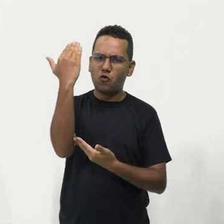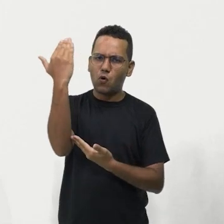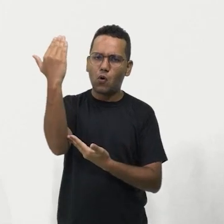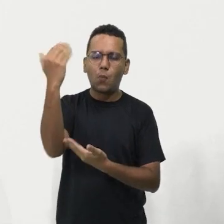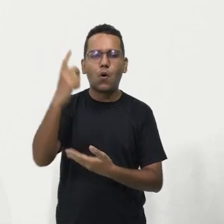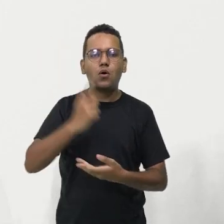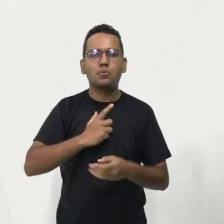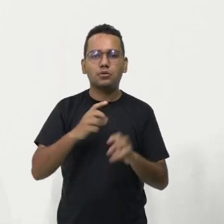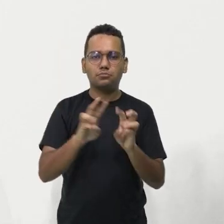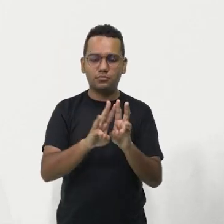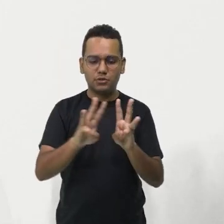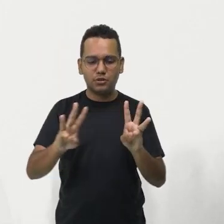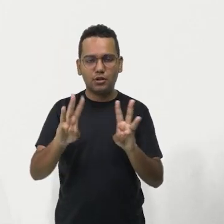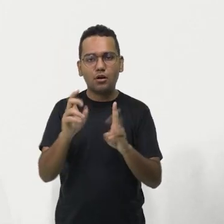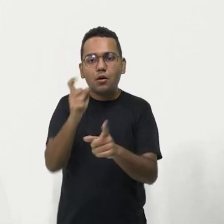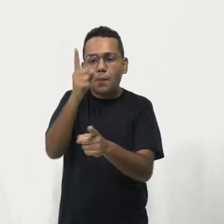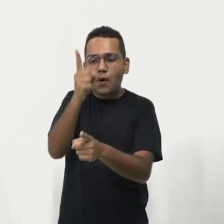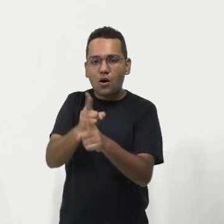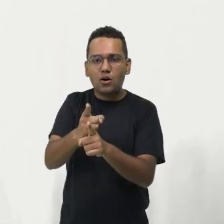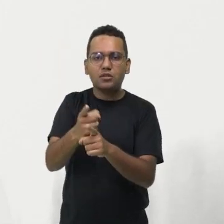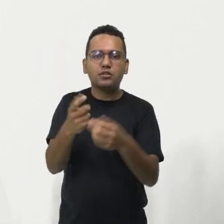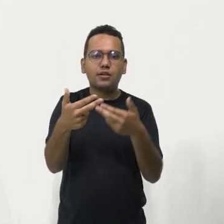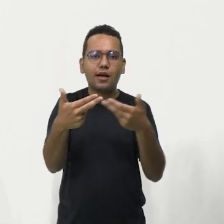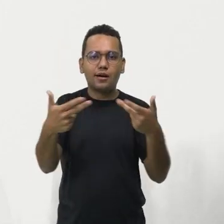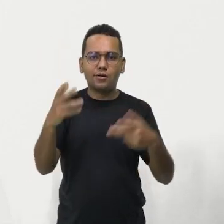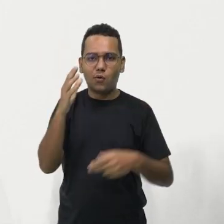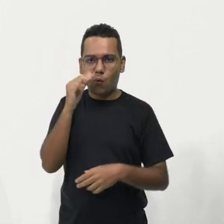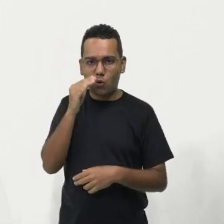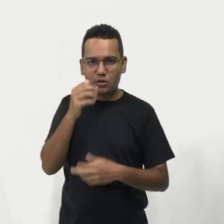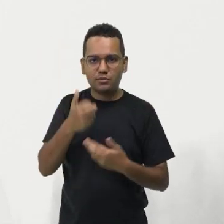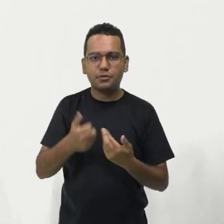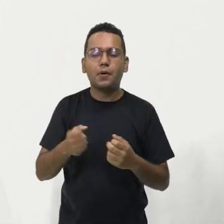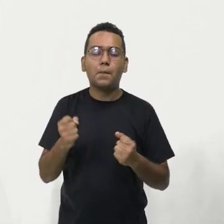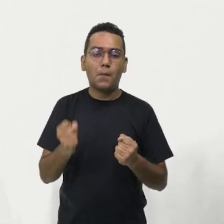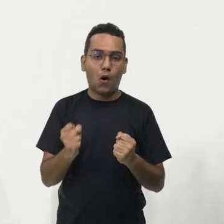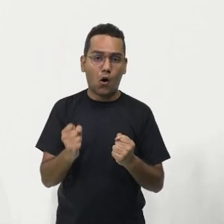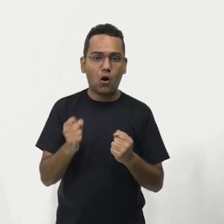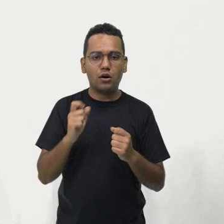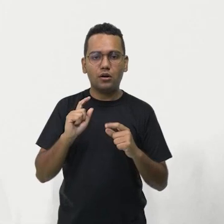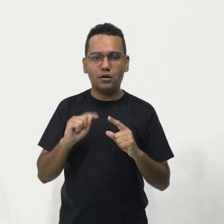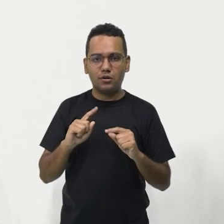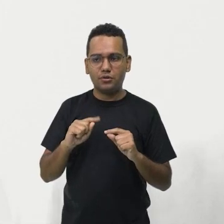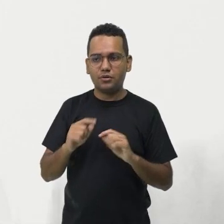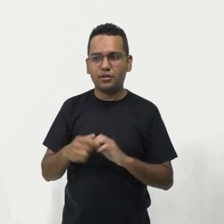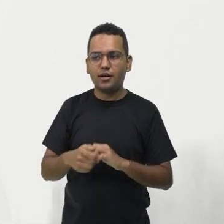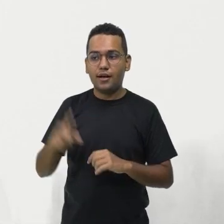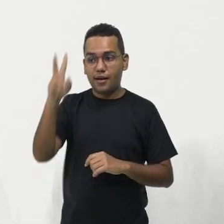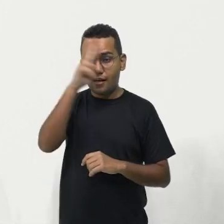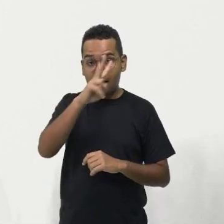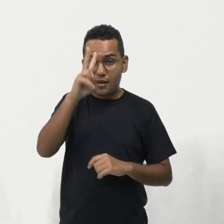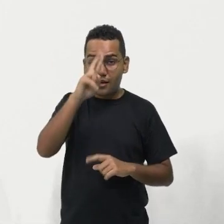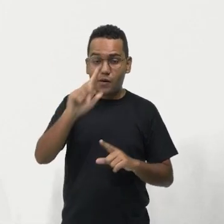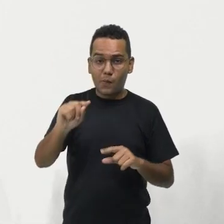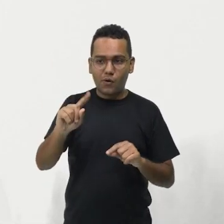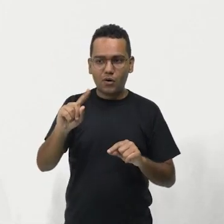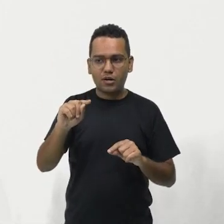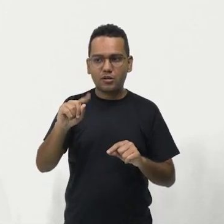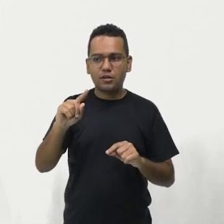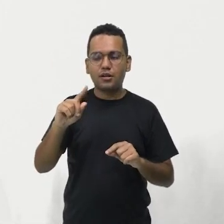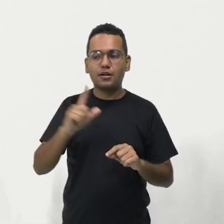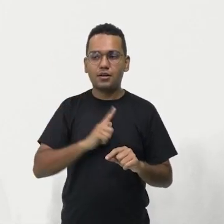em um endereço eletrônico, que tem exatamente na nossa referência, disponível em... Observem que o endereço eletrônico